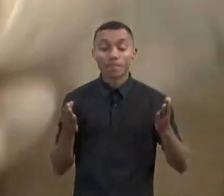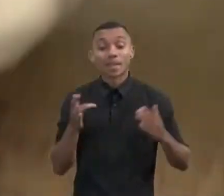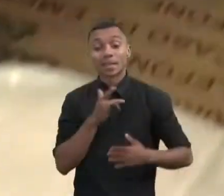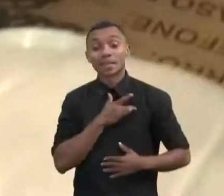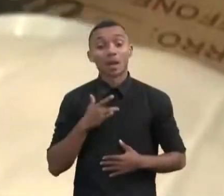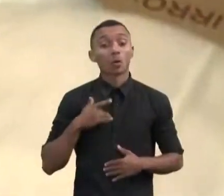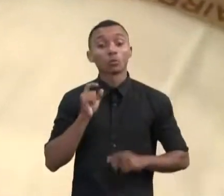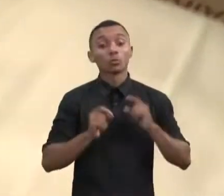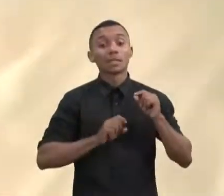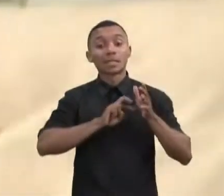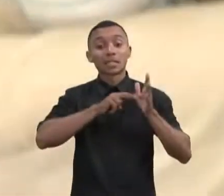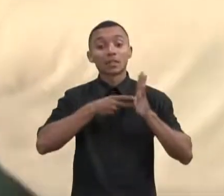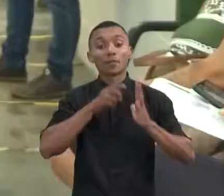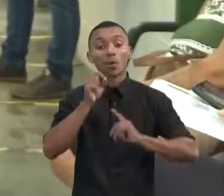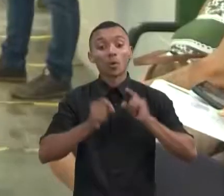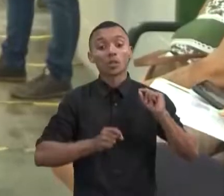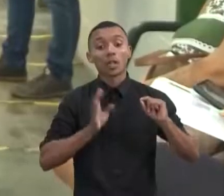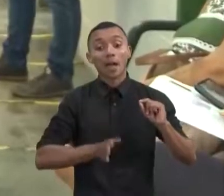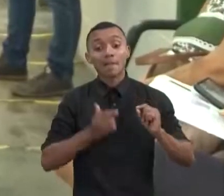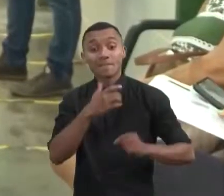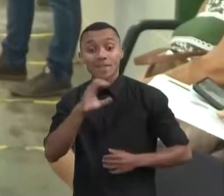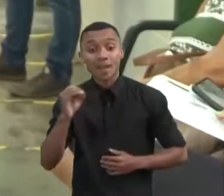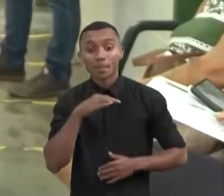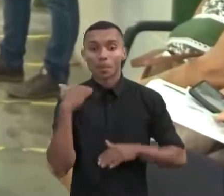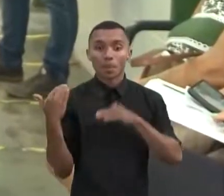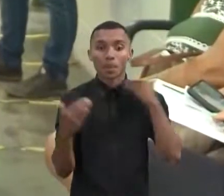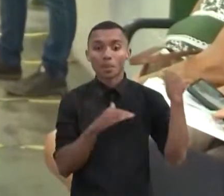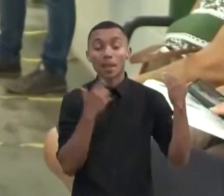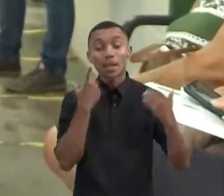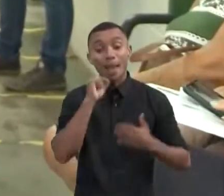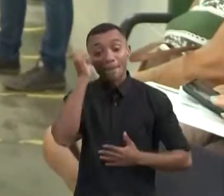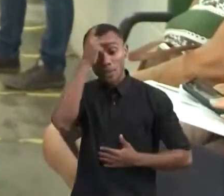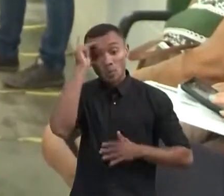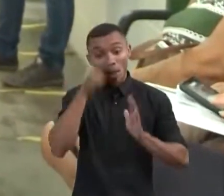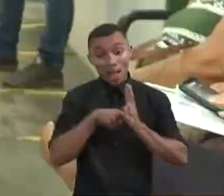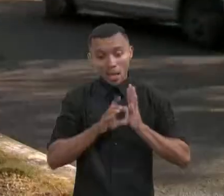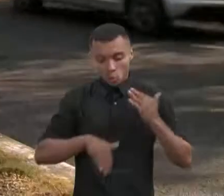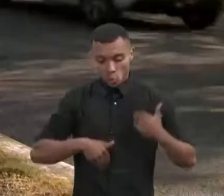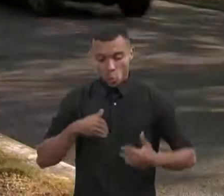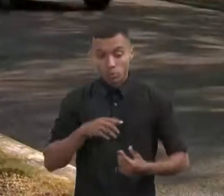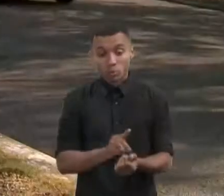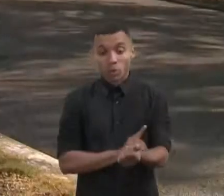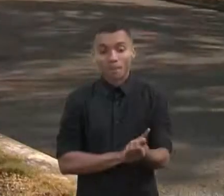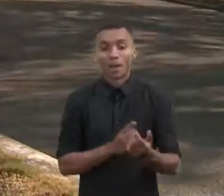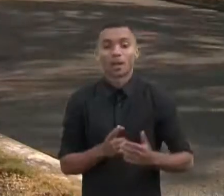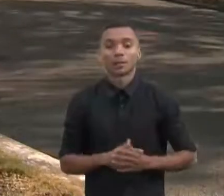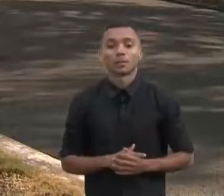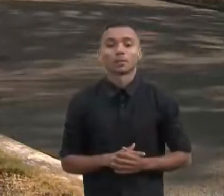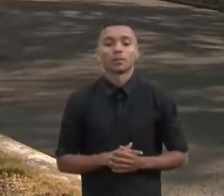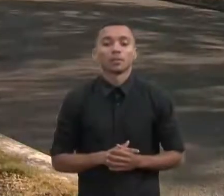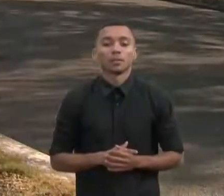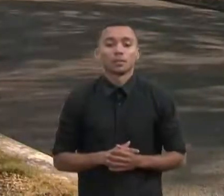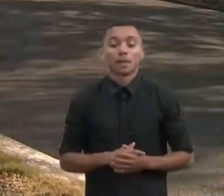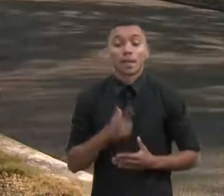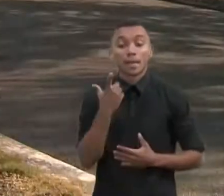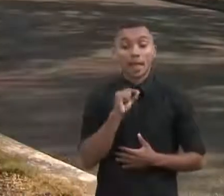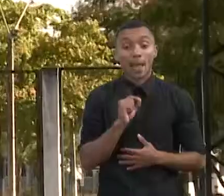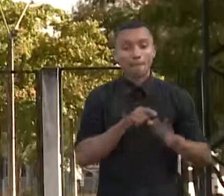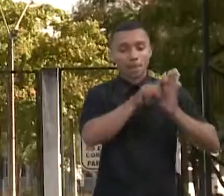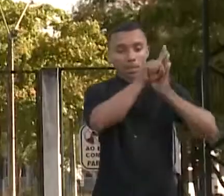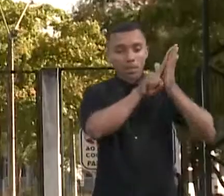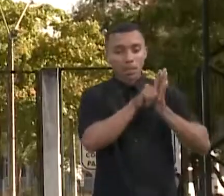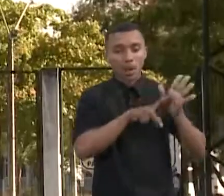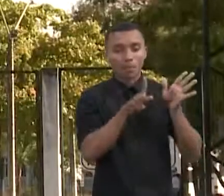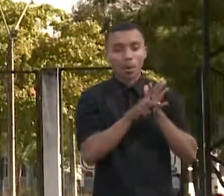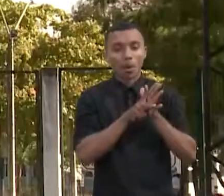que a cada 20 mortes, 3 eram de pacientes com diabetes. O estudo foi conduzido por pesquisadores